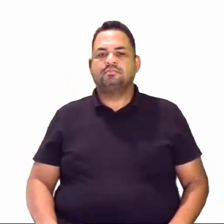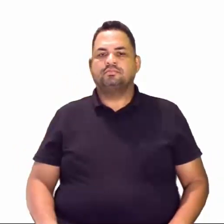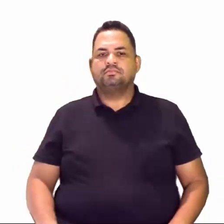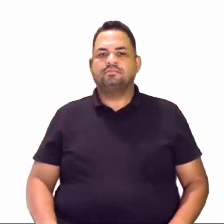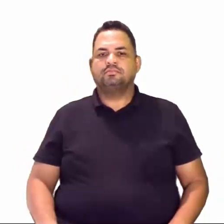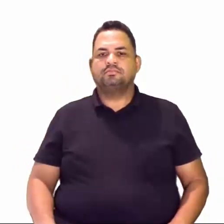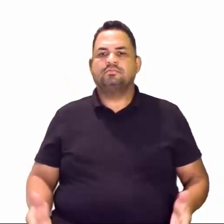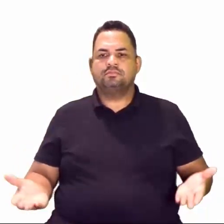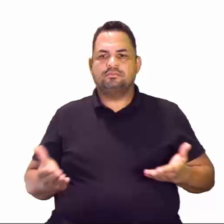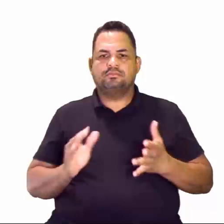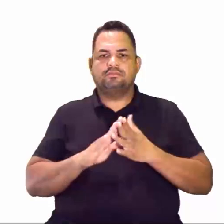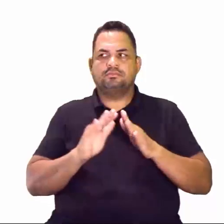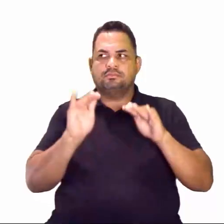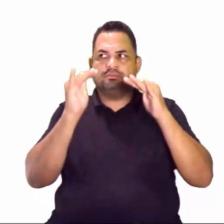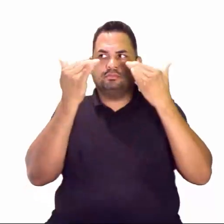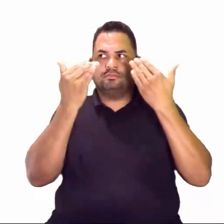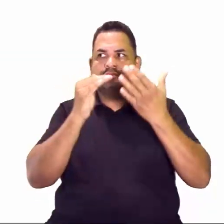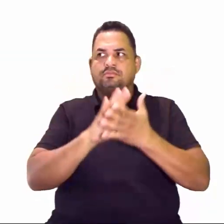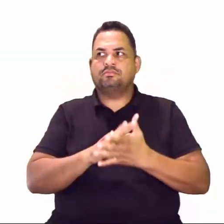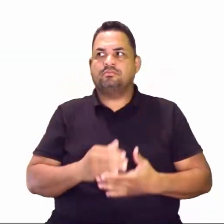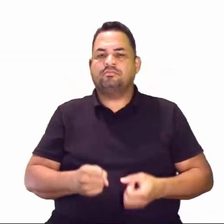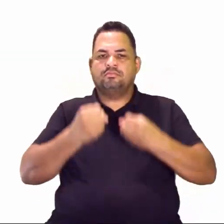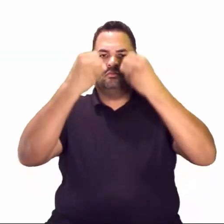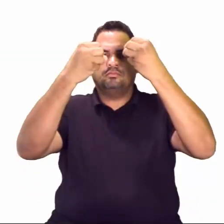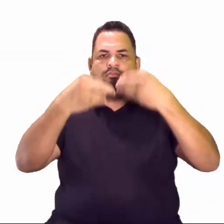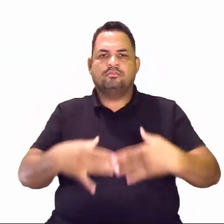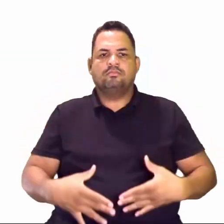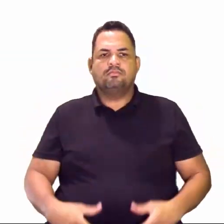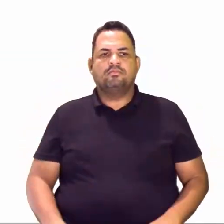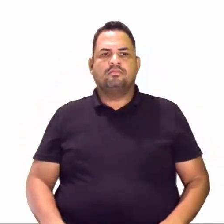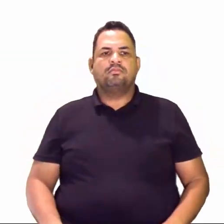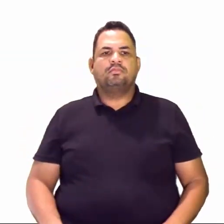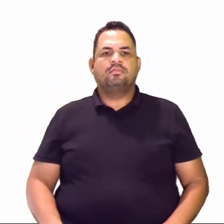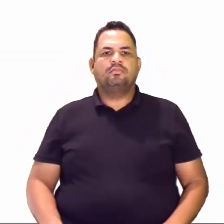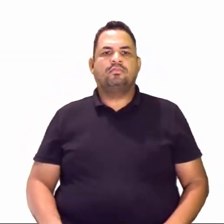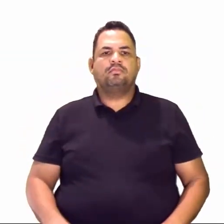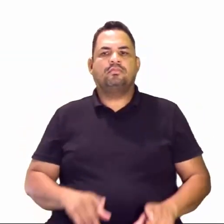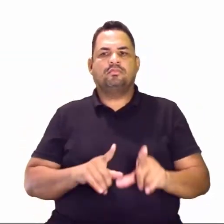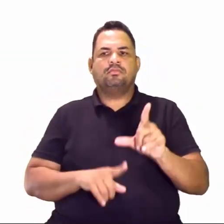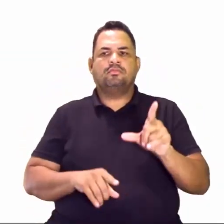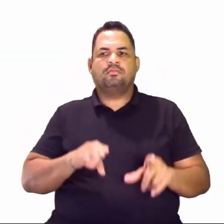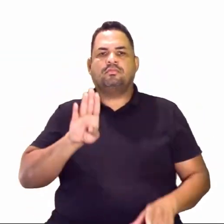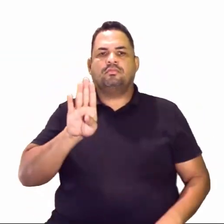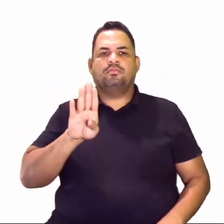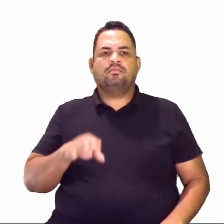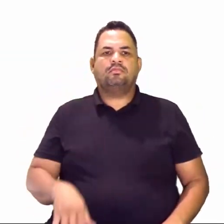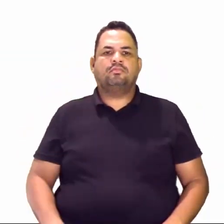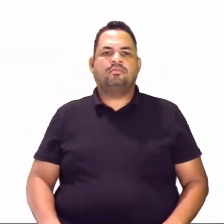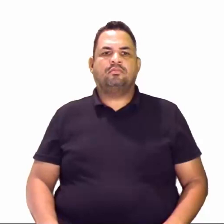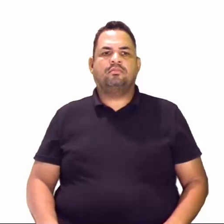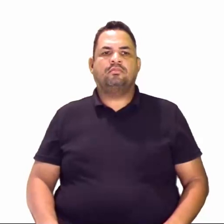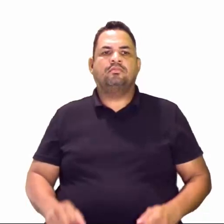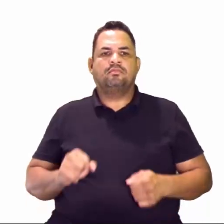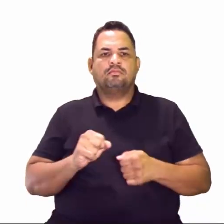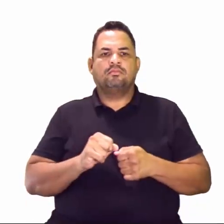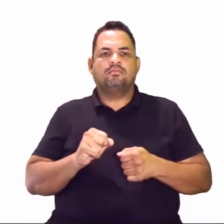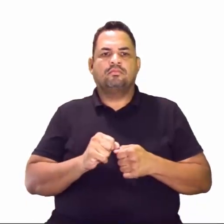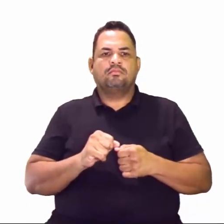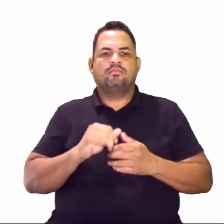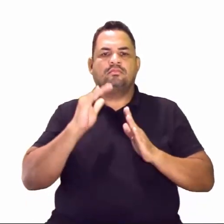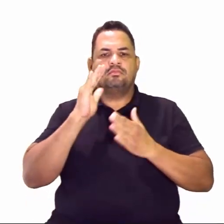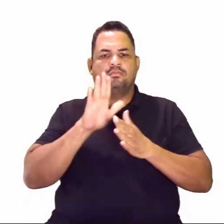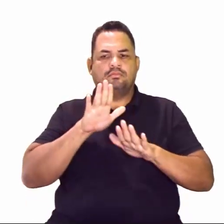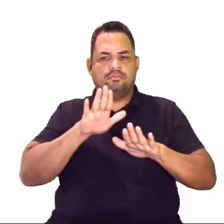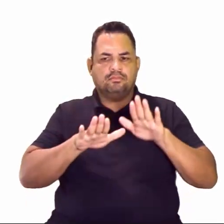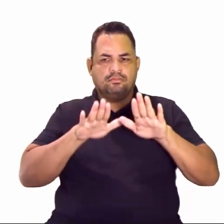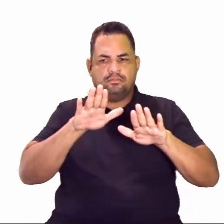agora é você ficar de olho no comentário. Olha aí, alternativa B. Vamos agora fazer o passo